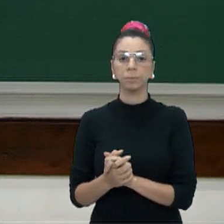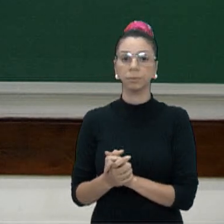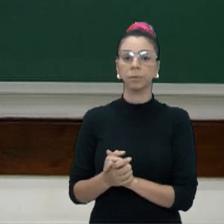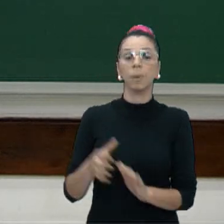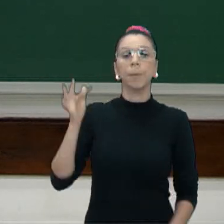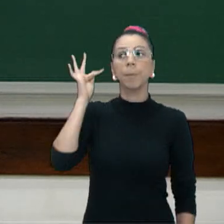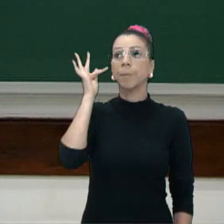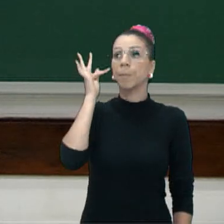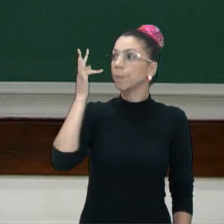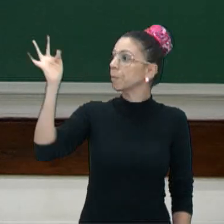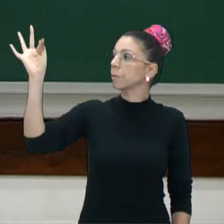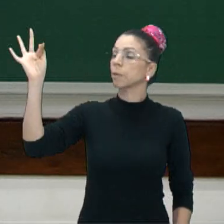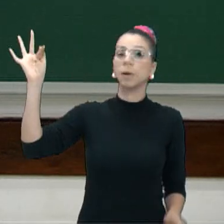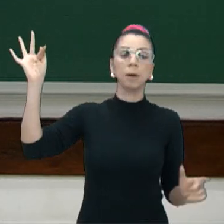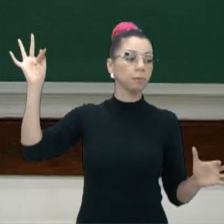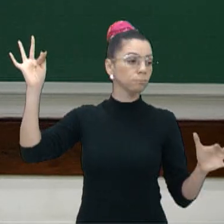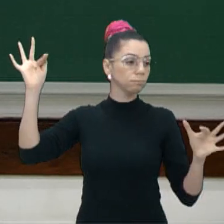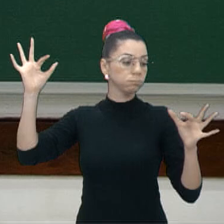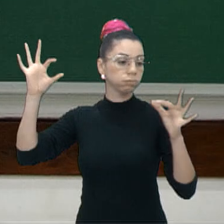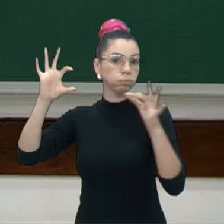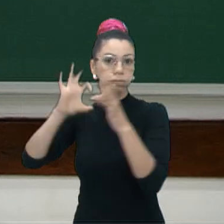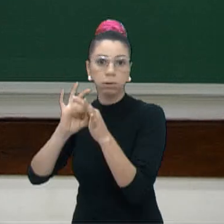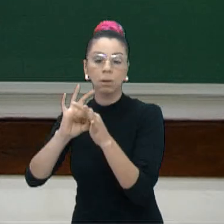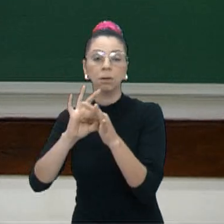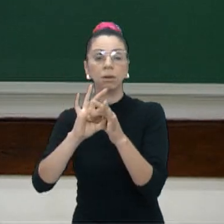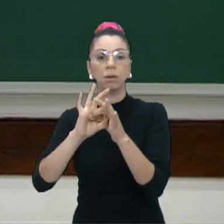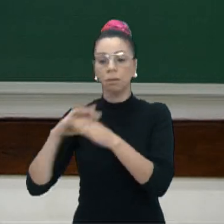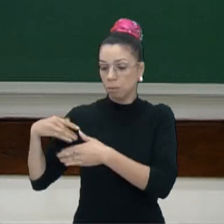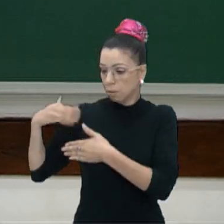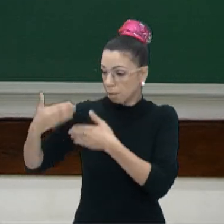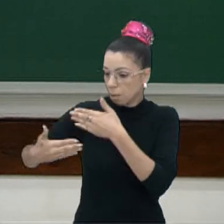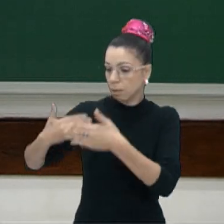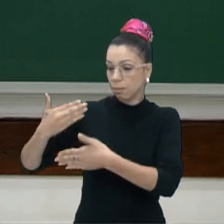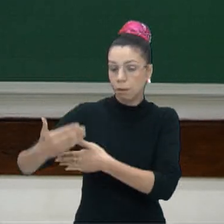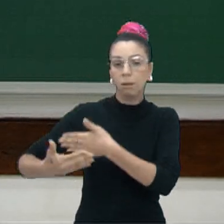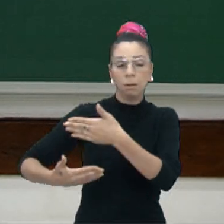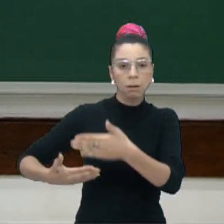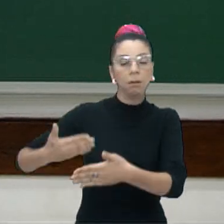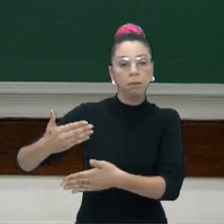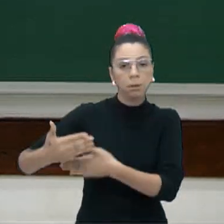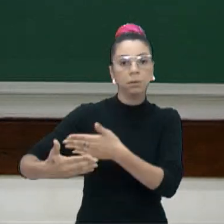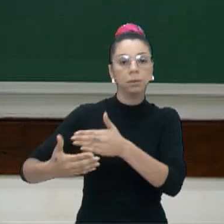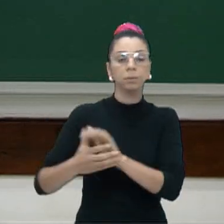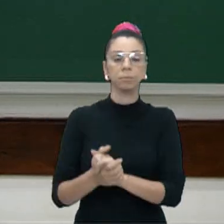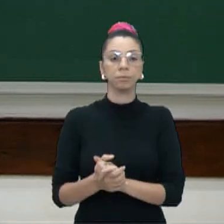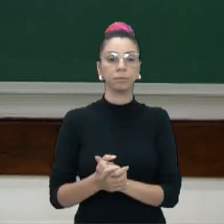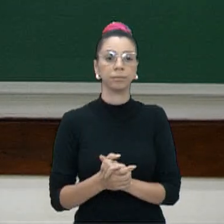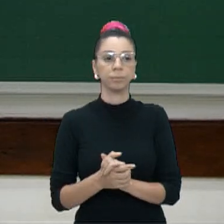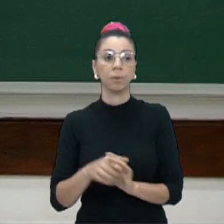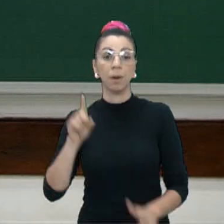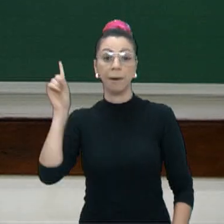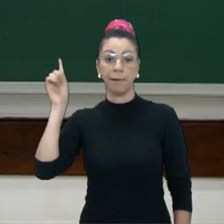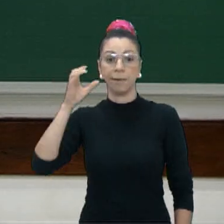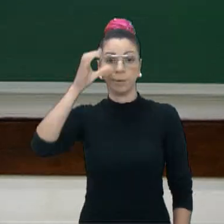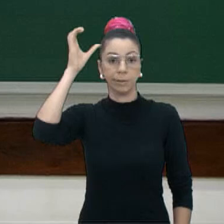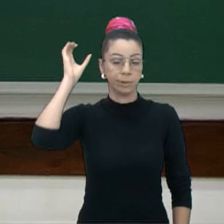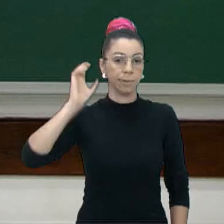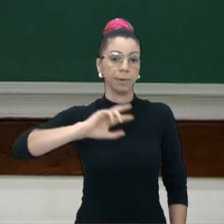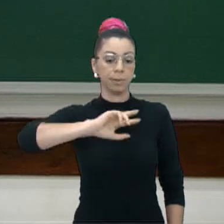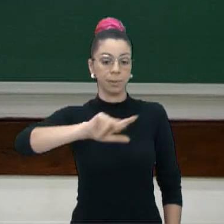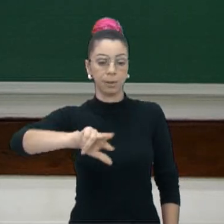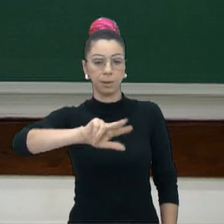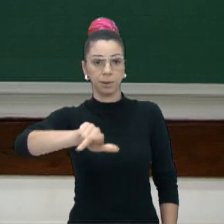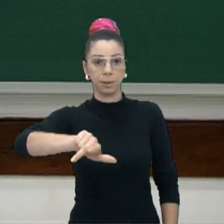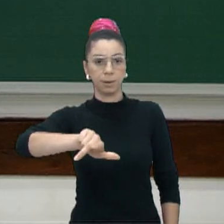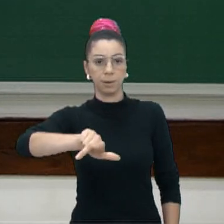sua concepção de linguagem e de tudo que ele aprendeu filosoficamente. Então, o Chomsky aqui não é